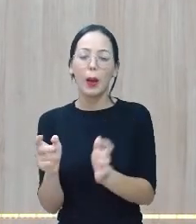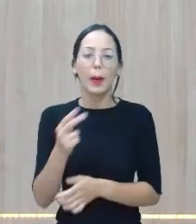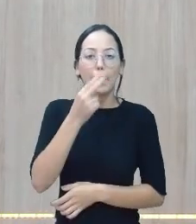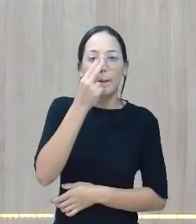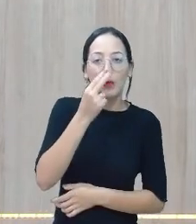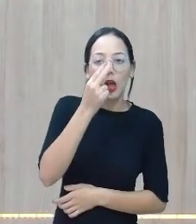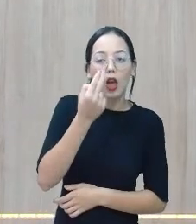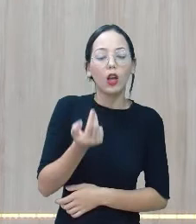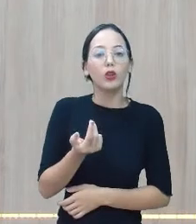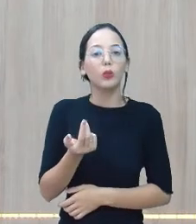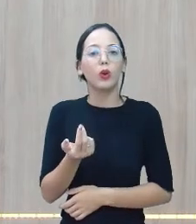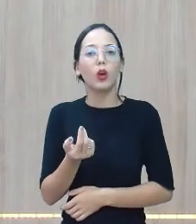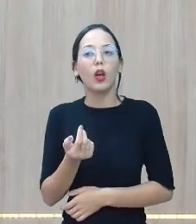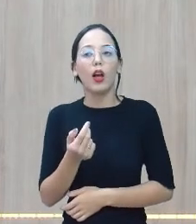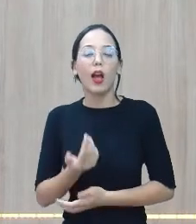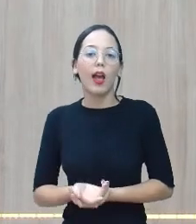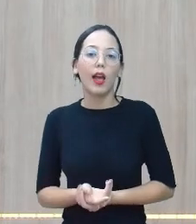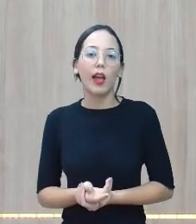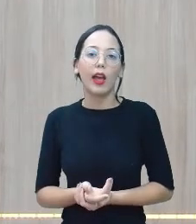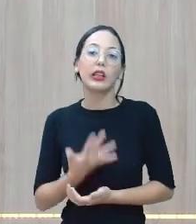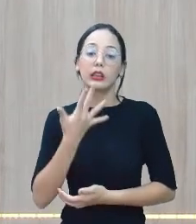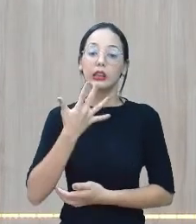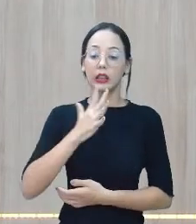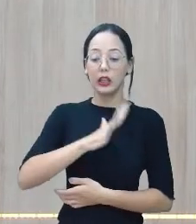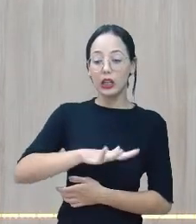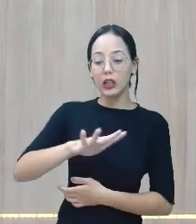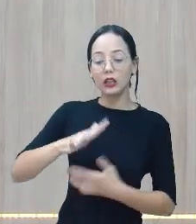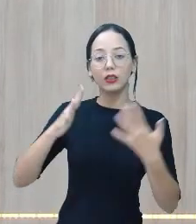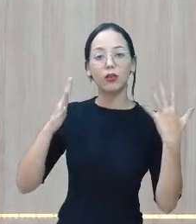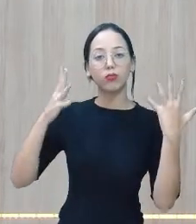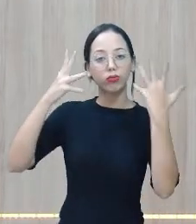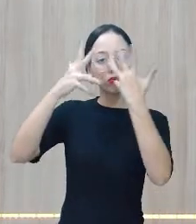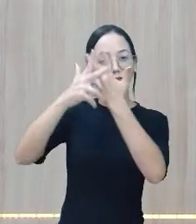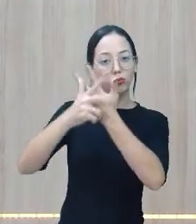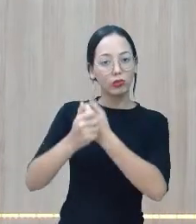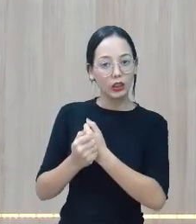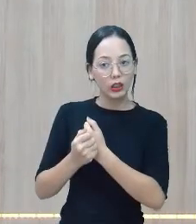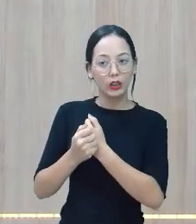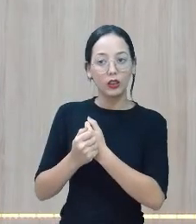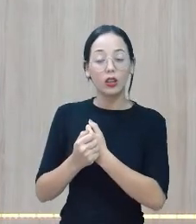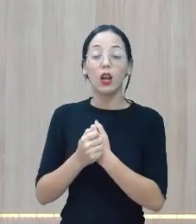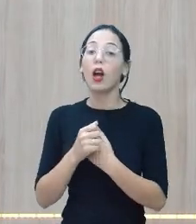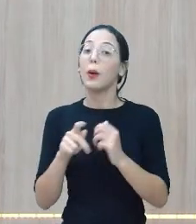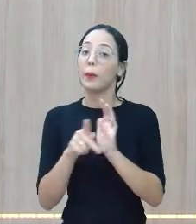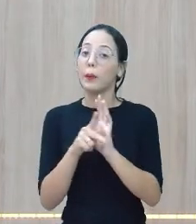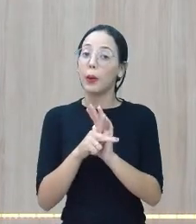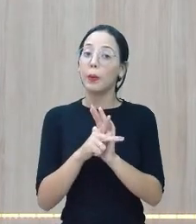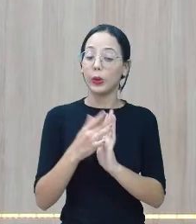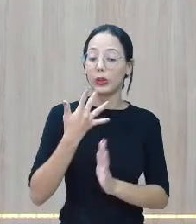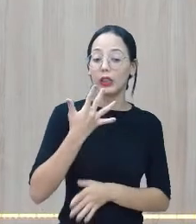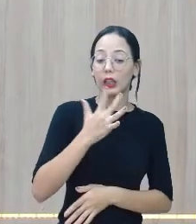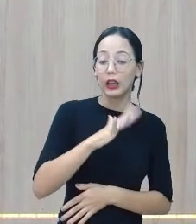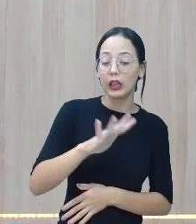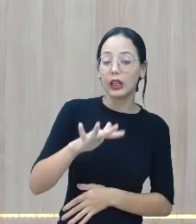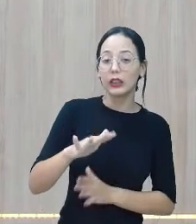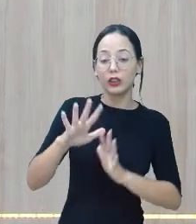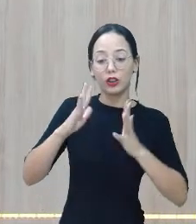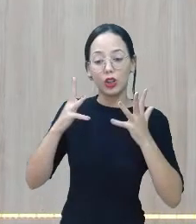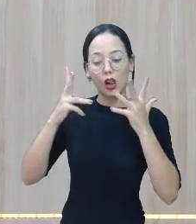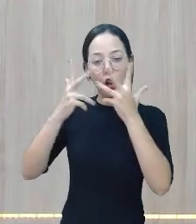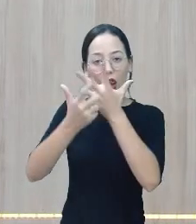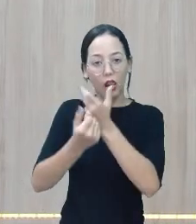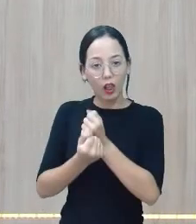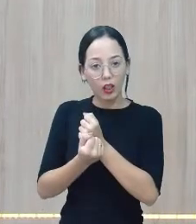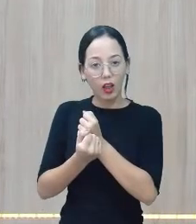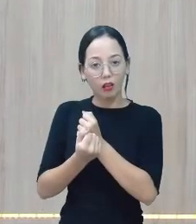tendo, as crianças são lindas, não está assim, está as crianças são lindas. Então,